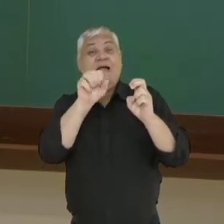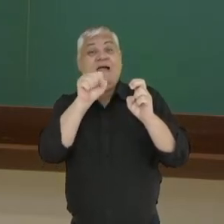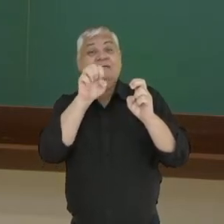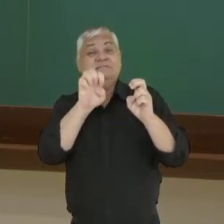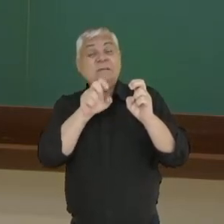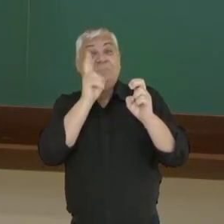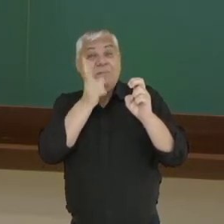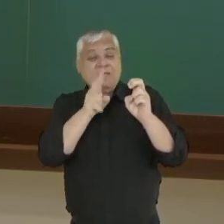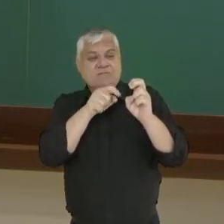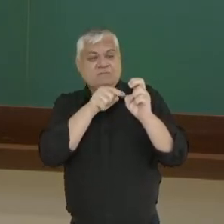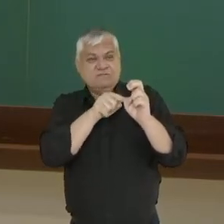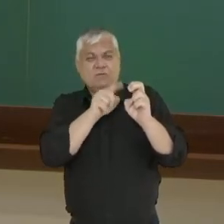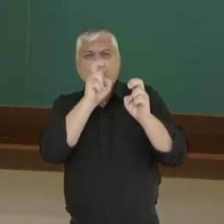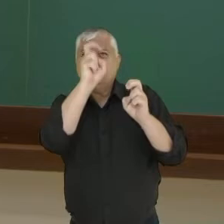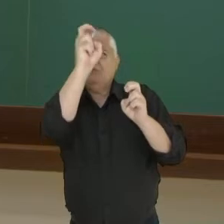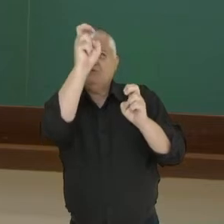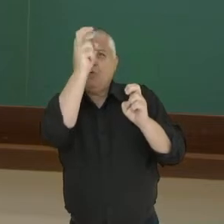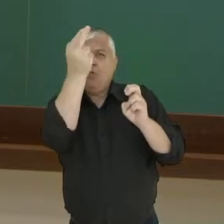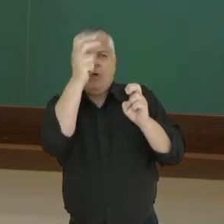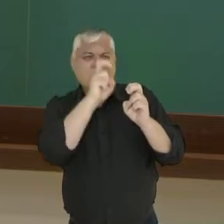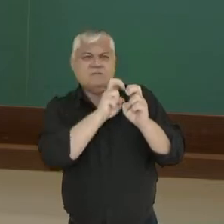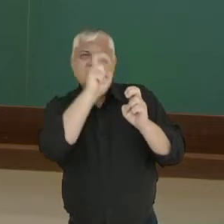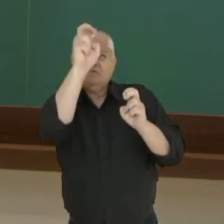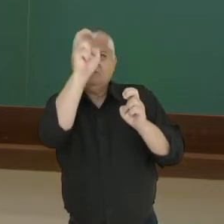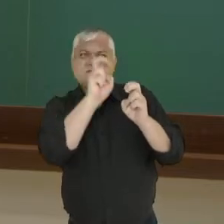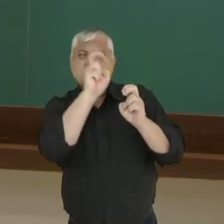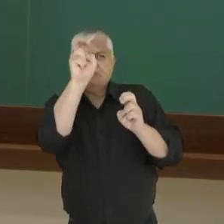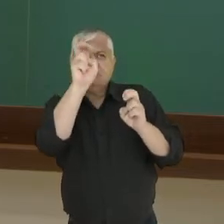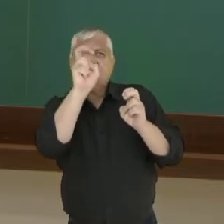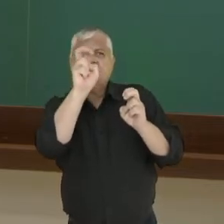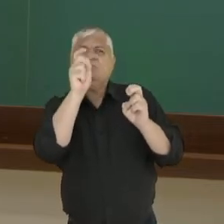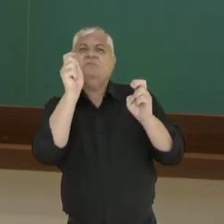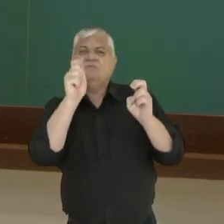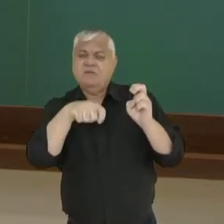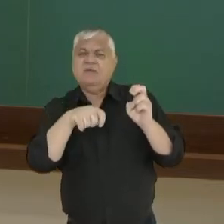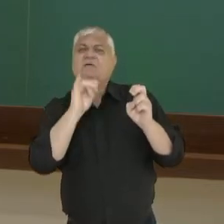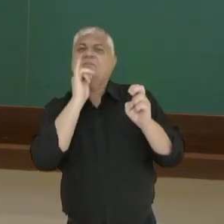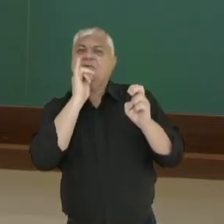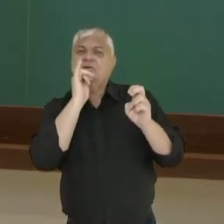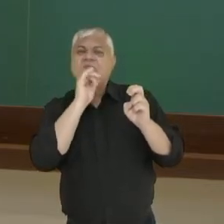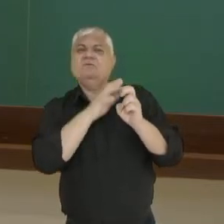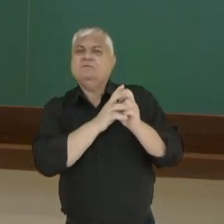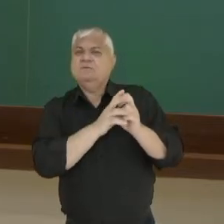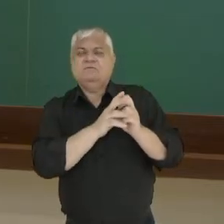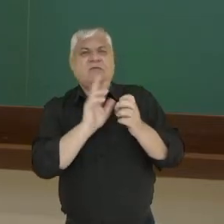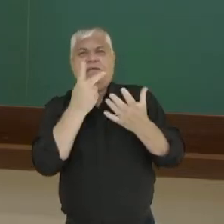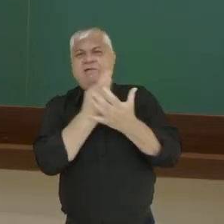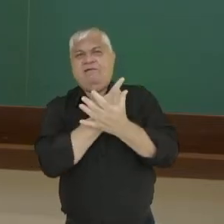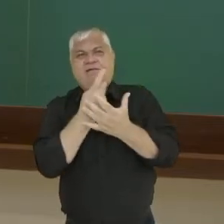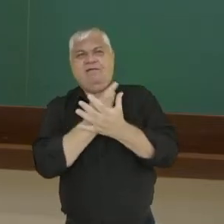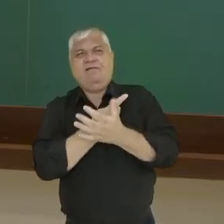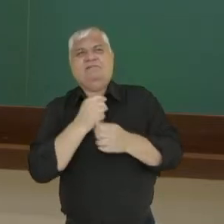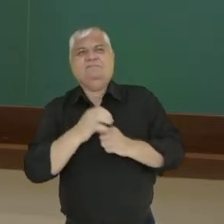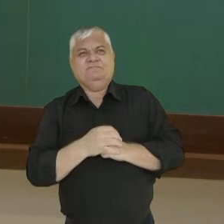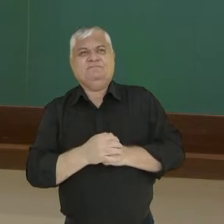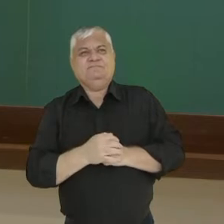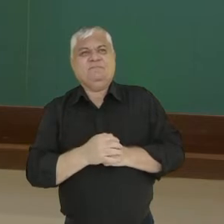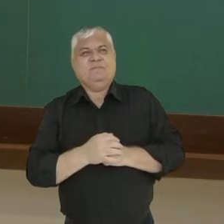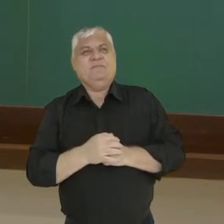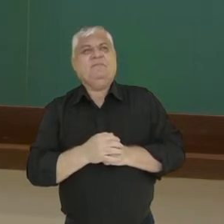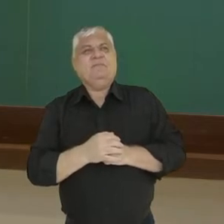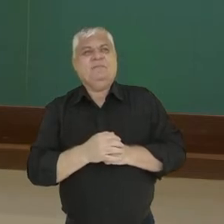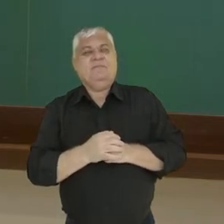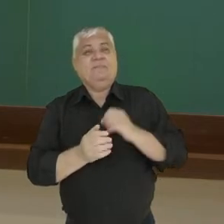base da potência, a mesma base do logaritmo, eu aceitaria o logaritmando. Não é o que acontece aqui. O